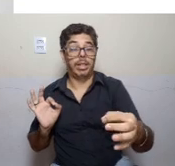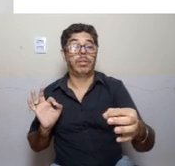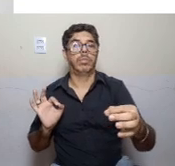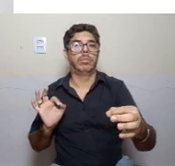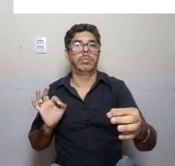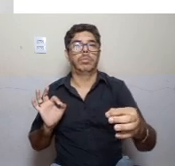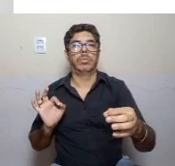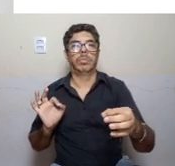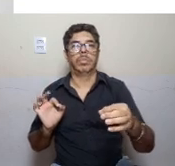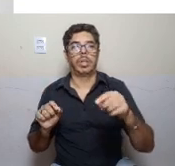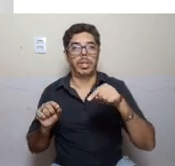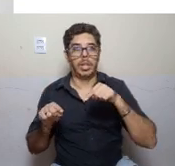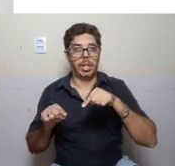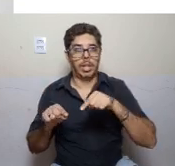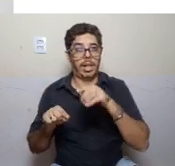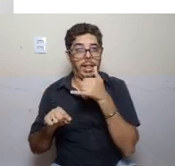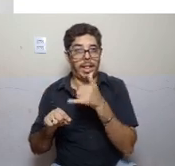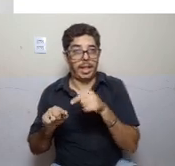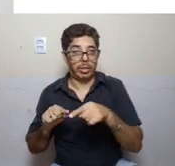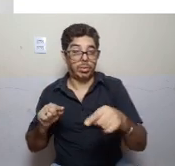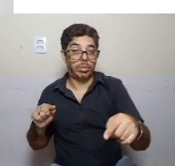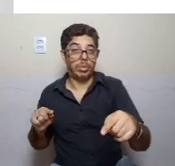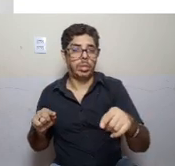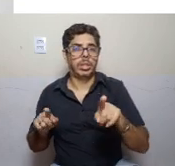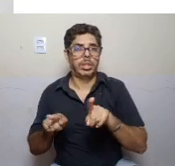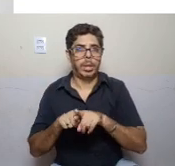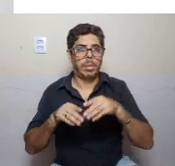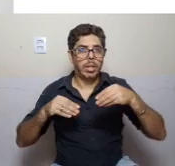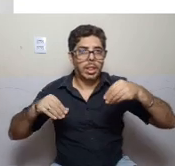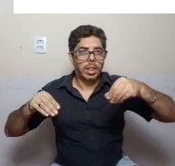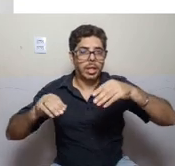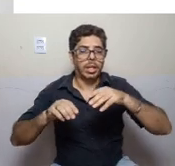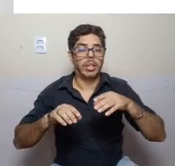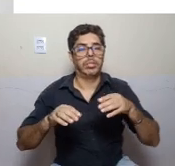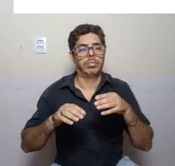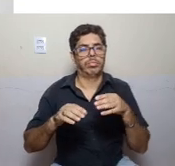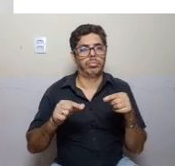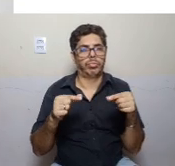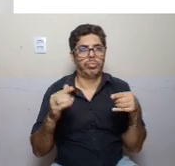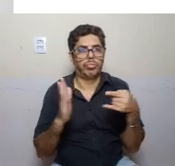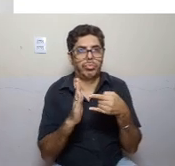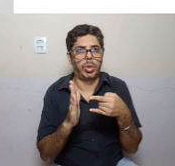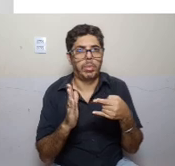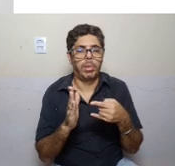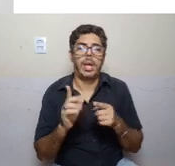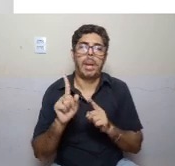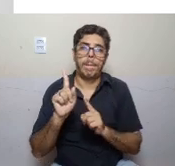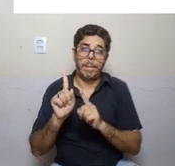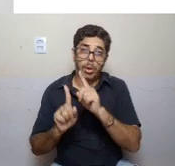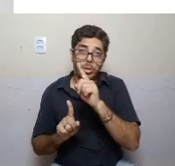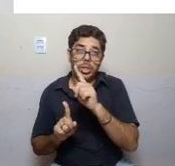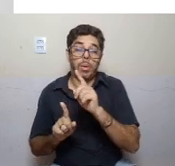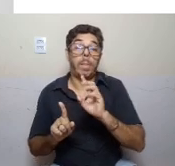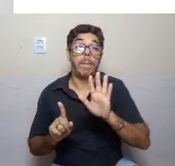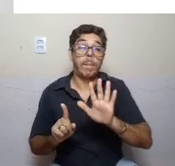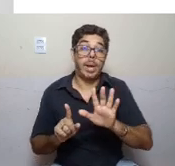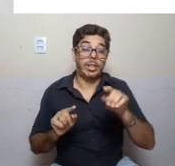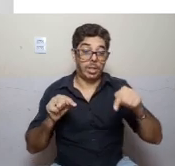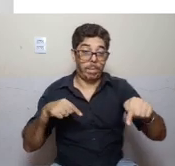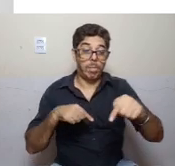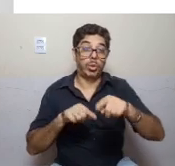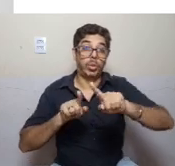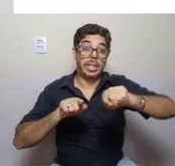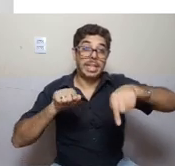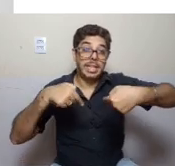reto e o campo magnético que ele produz num ponto qualquer é proporcional à corrente no fio e inversamente proporcional